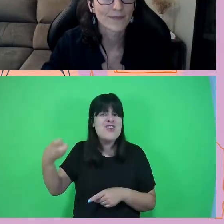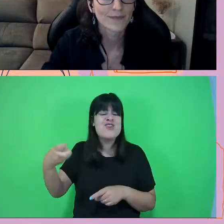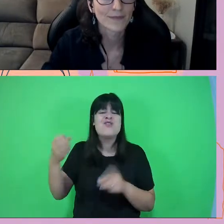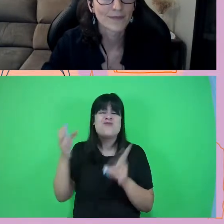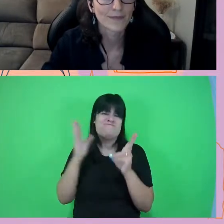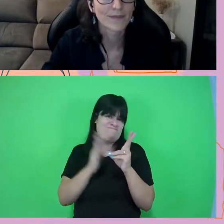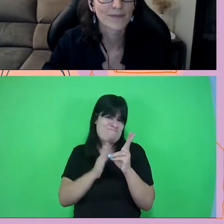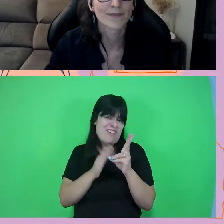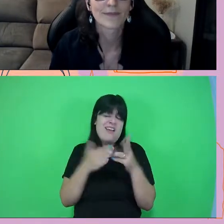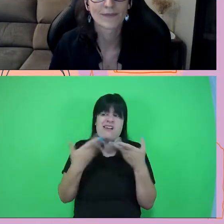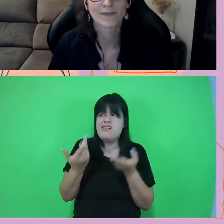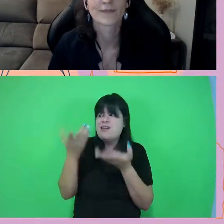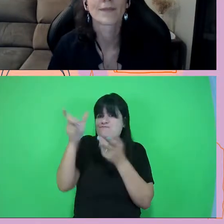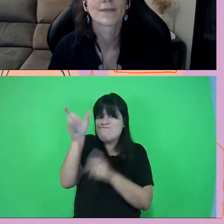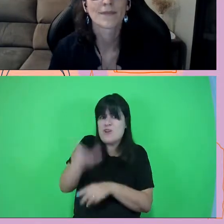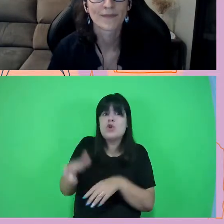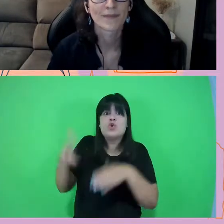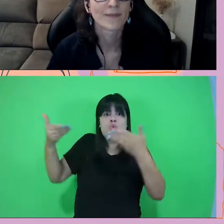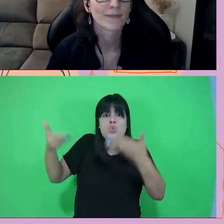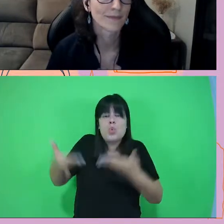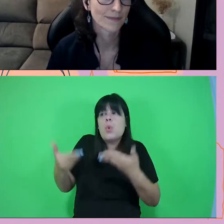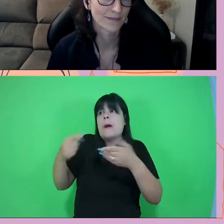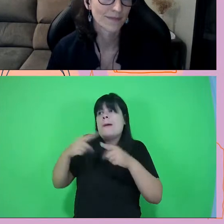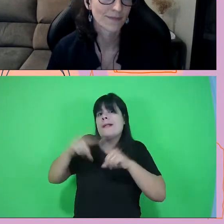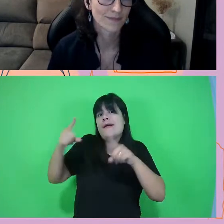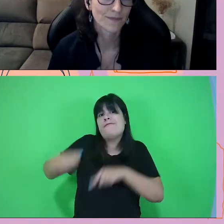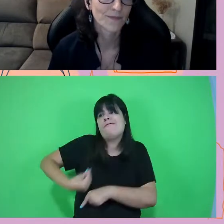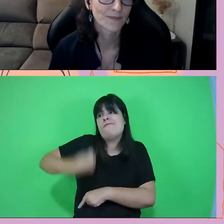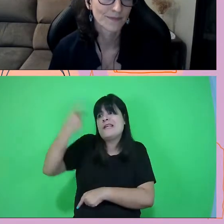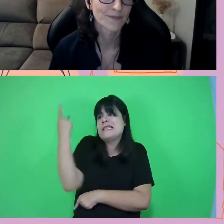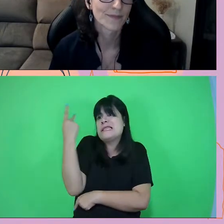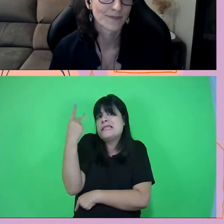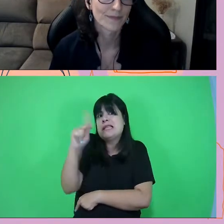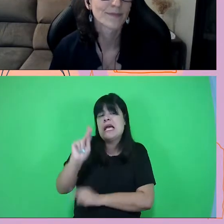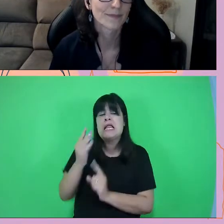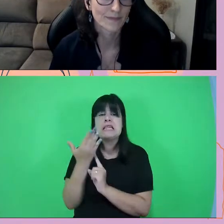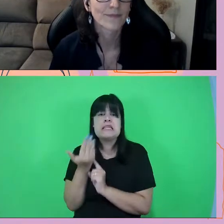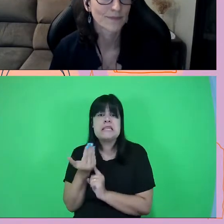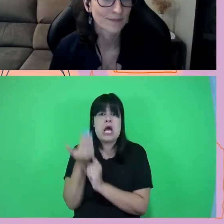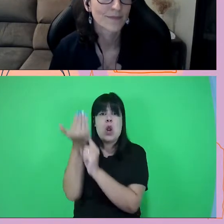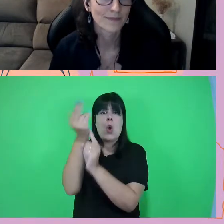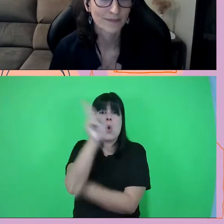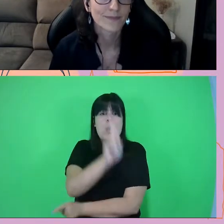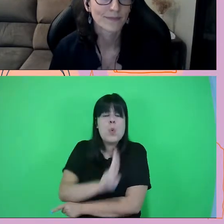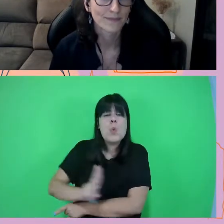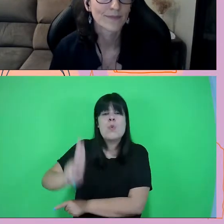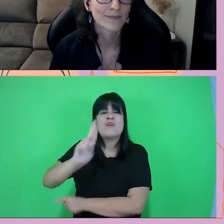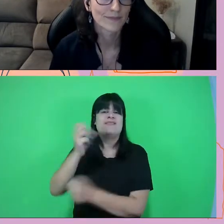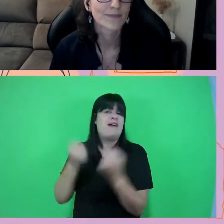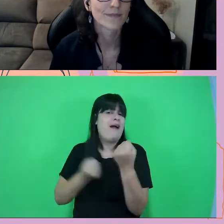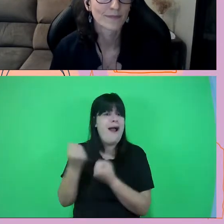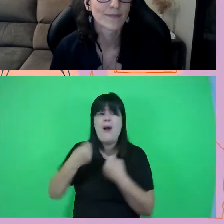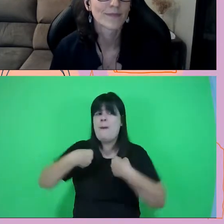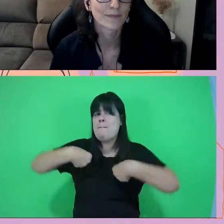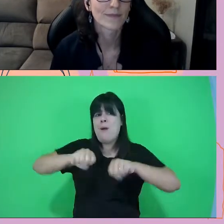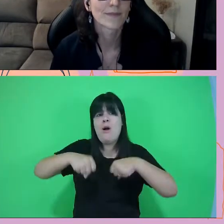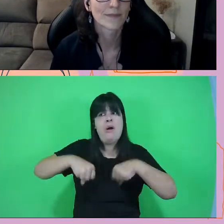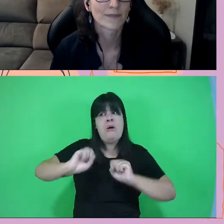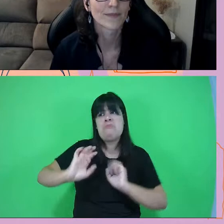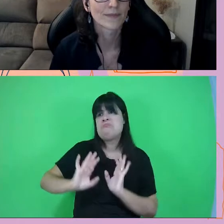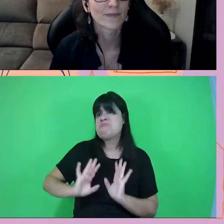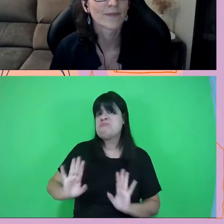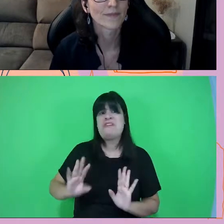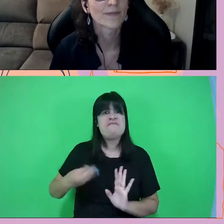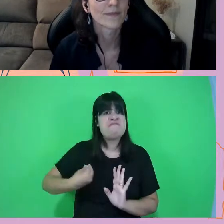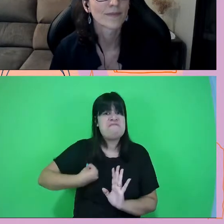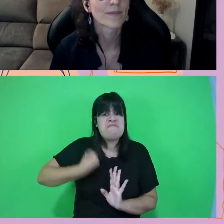aí hoje, mas eles vivem e usam a tecnologia, eles utilizam carro, moto, eles têm a vida